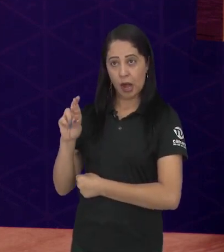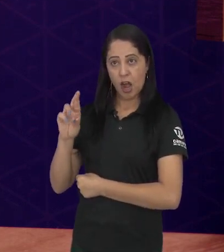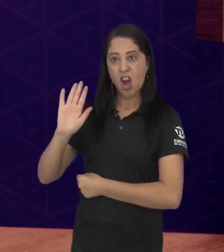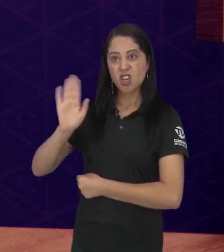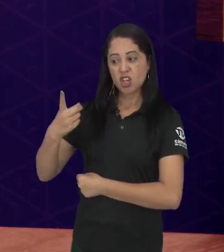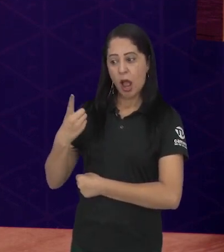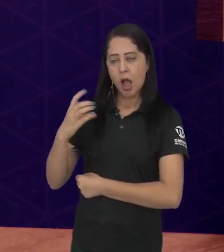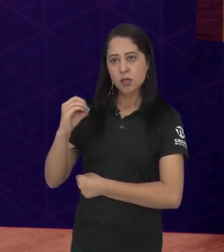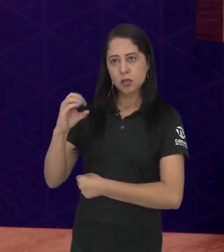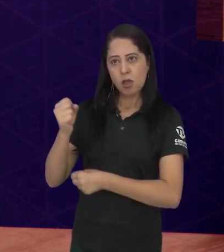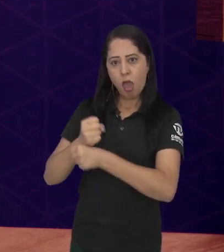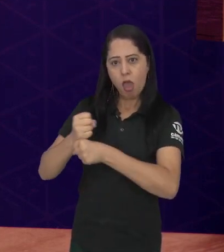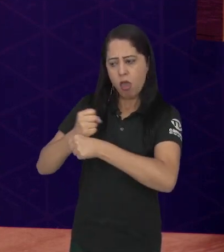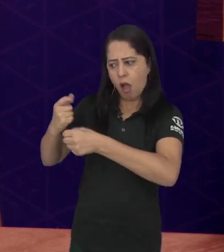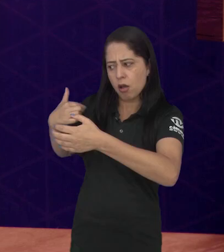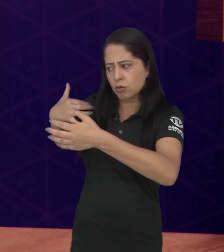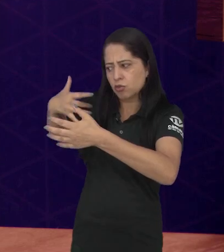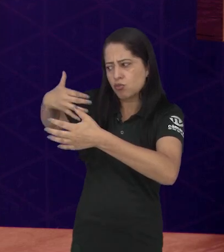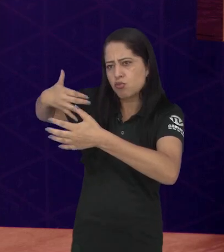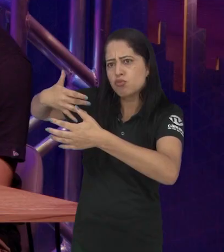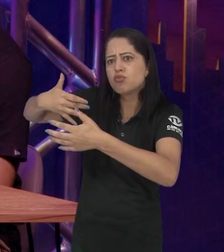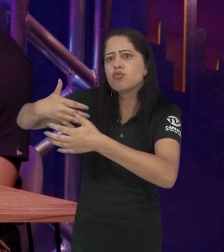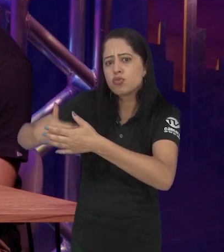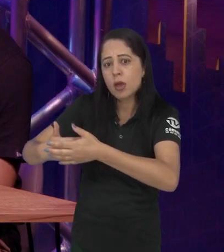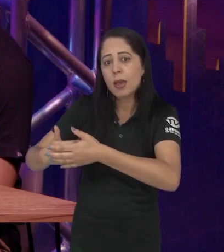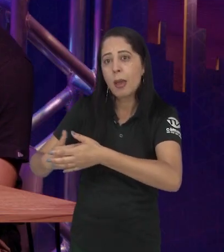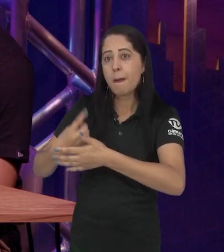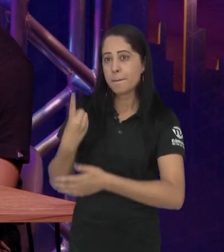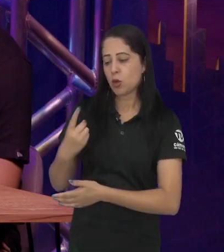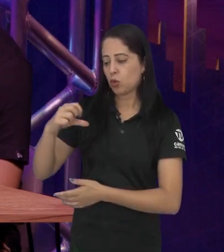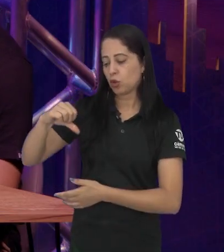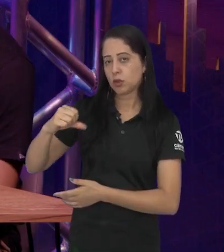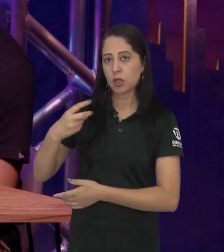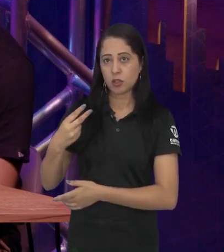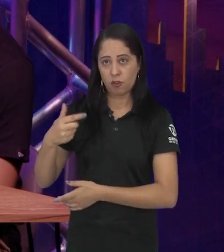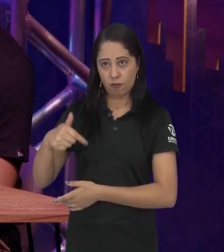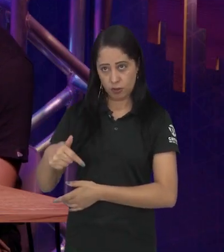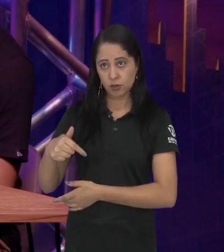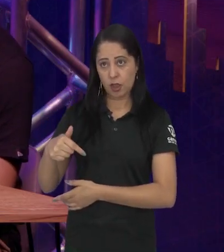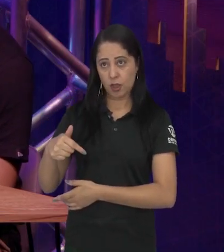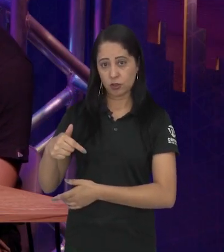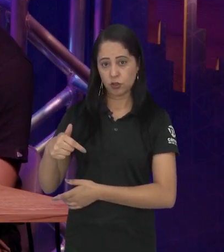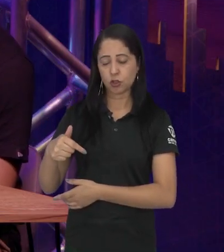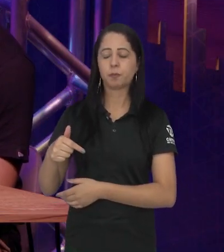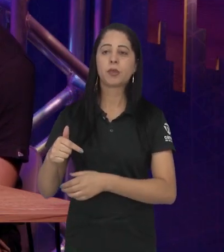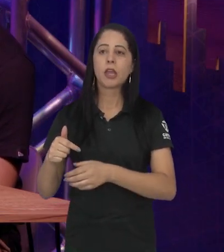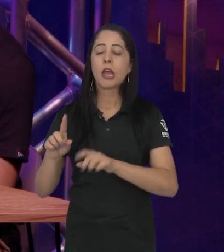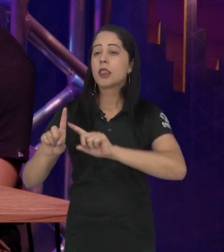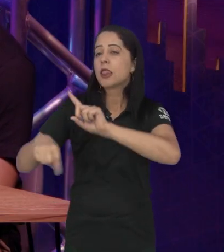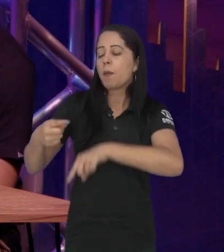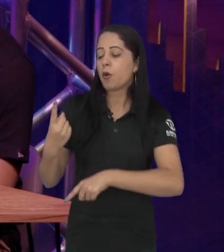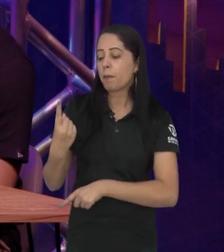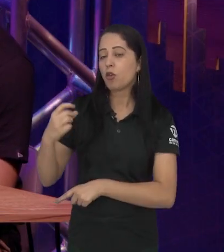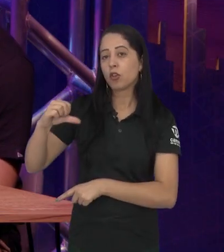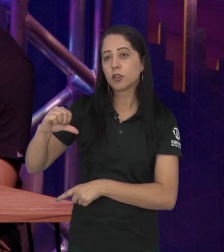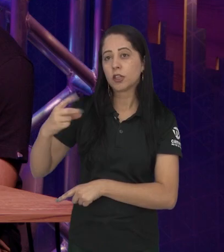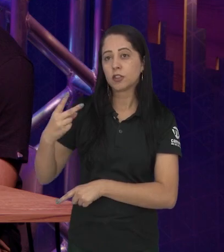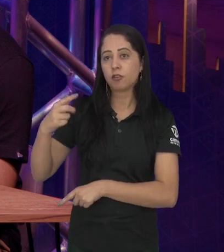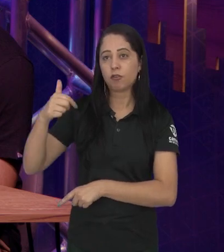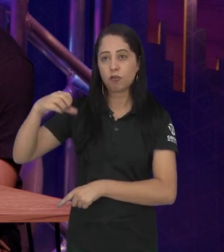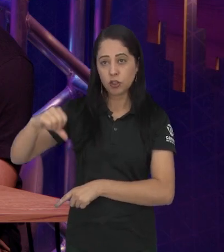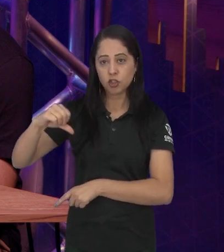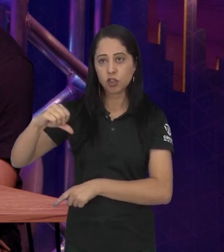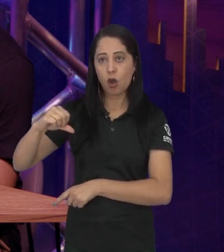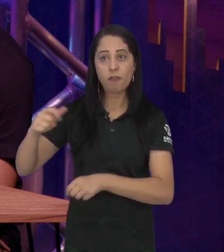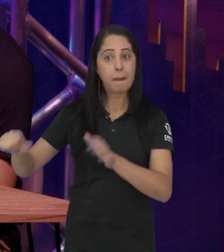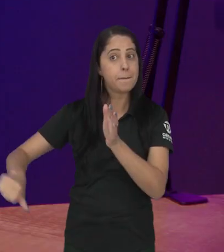quase completando 100 anos, né? Sim, exatamente. Foi criado em 1927 e em 1929 teve a